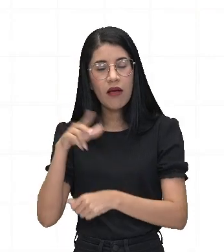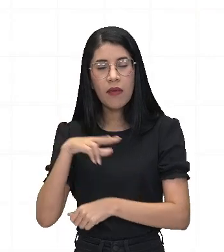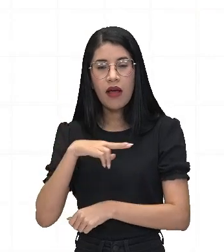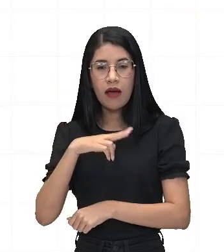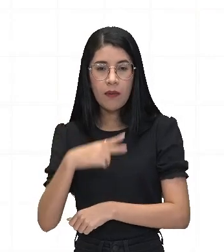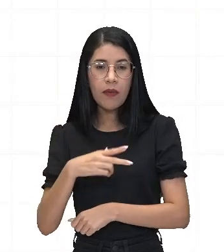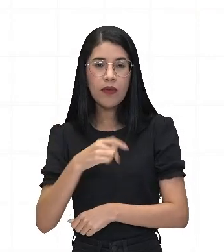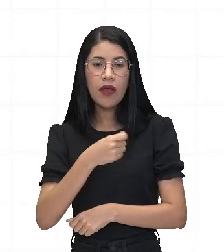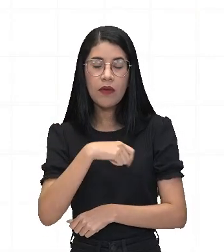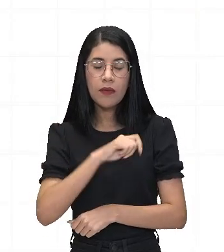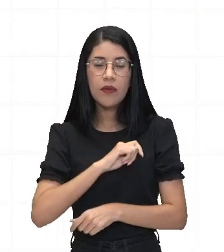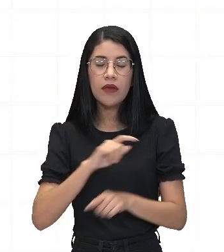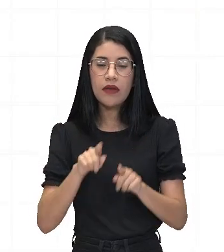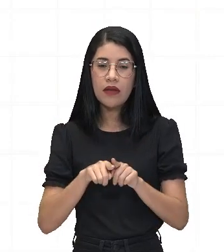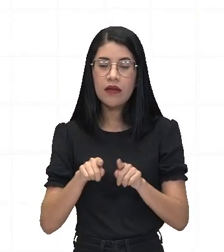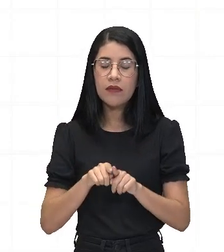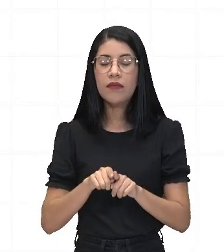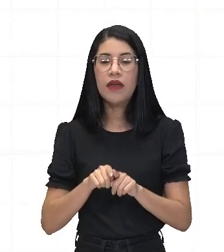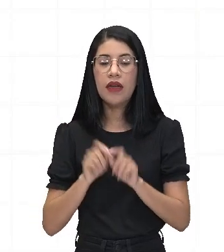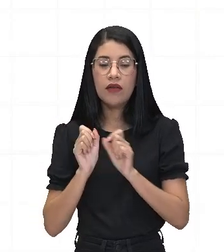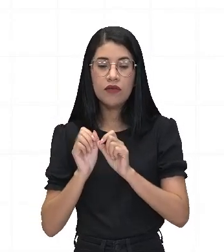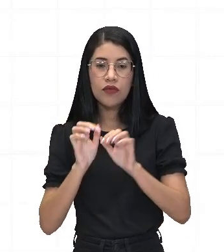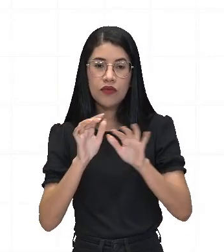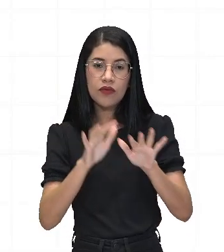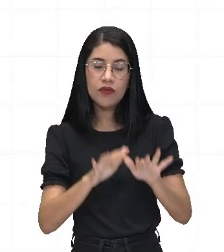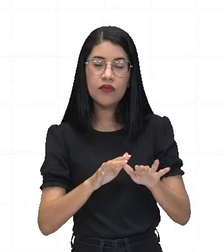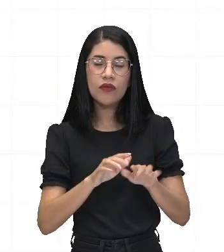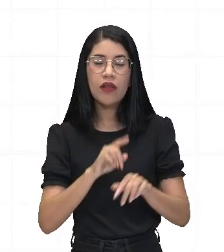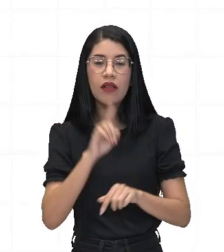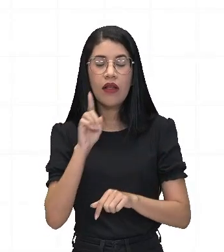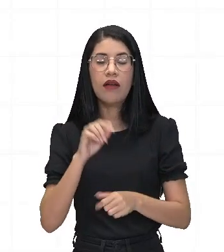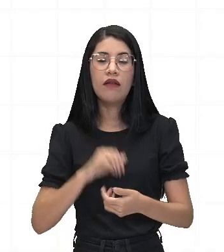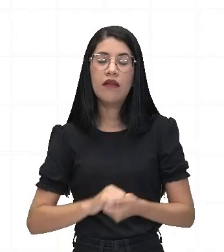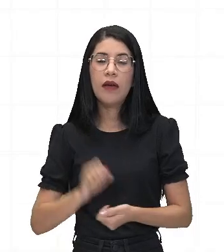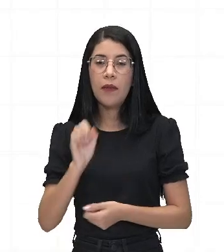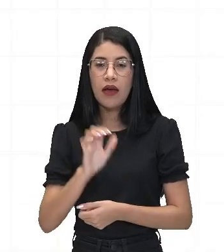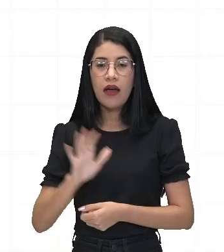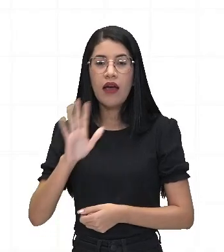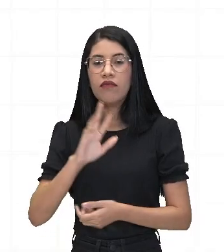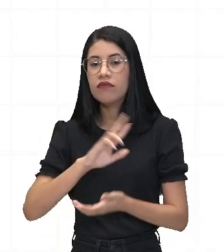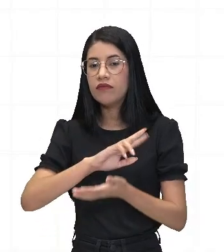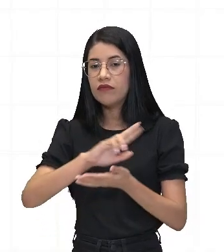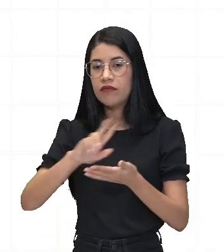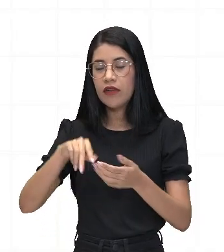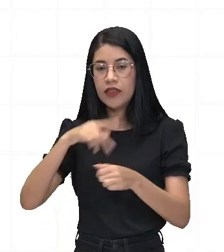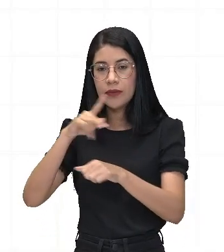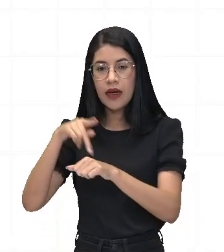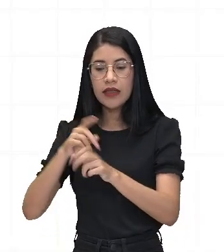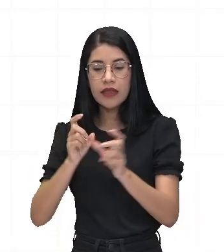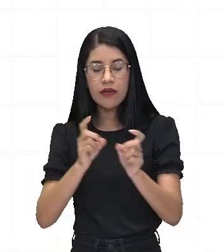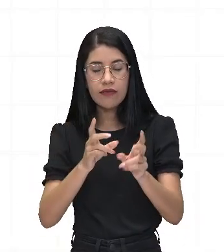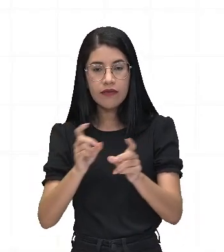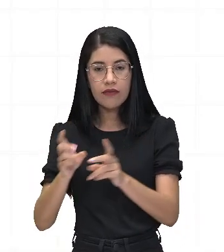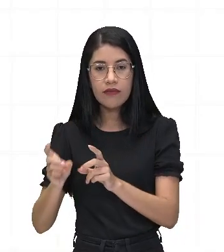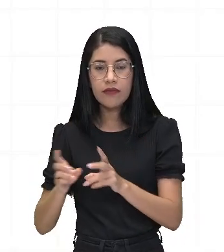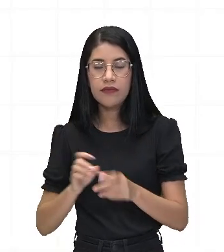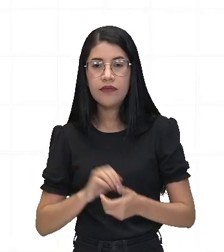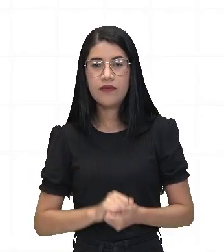as colônias, né, ali para o continente europeu, para Portugal, Espanha, onde era comercializado,